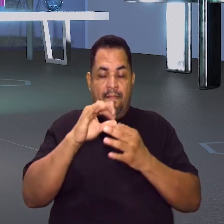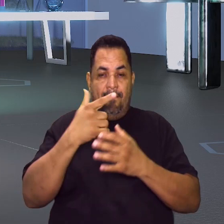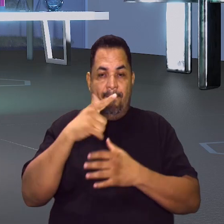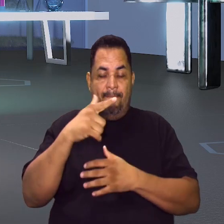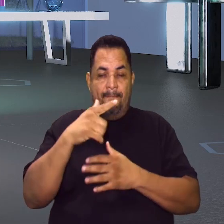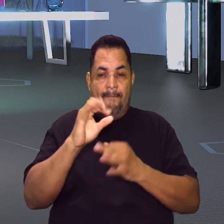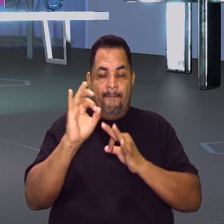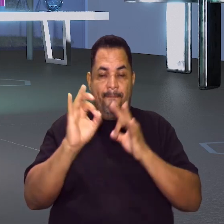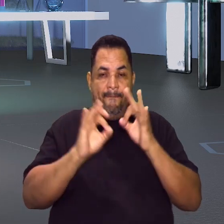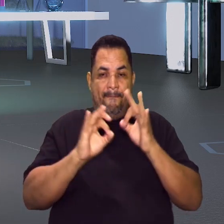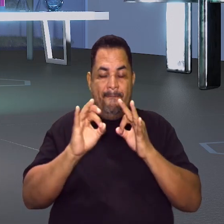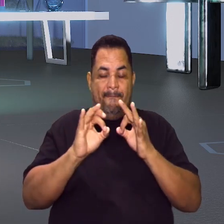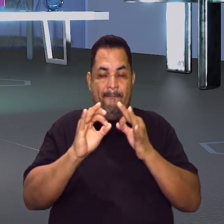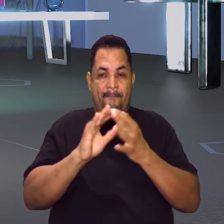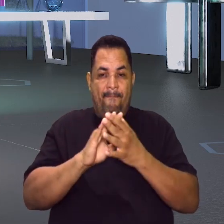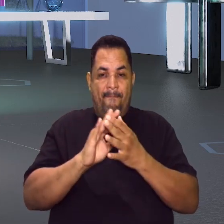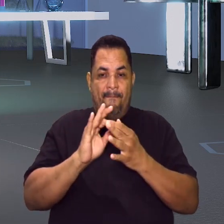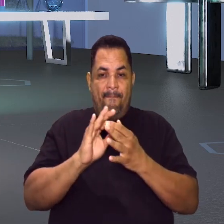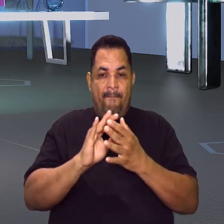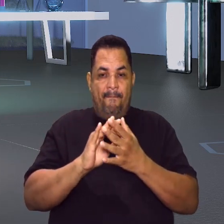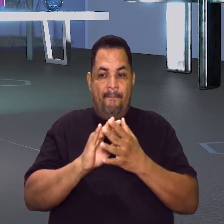não teremos aí.